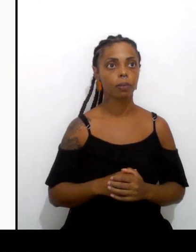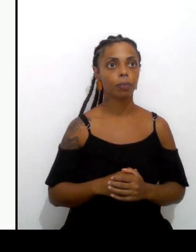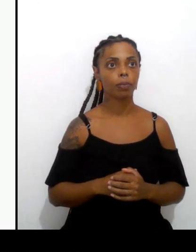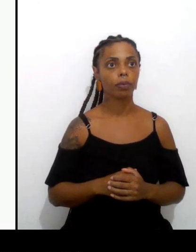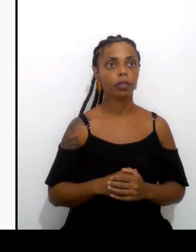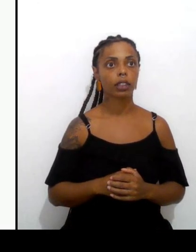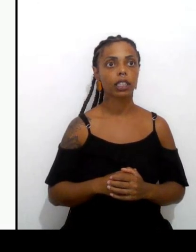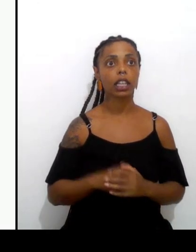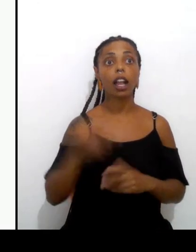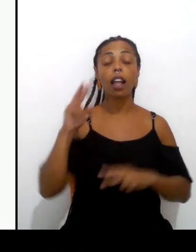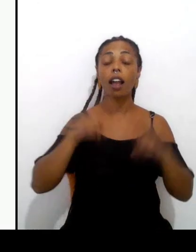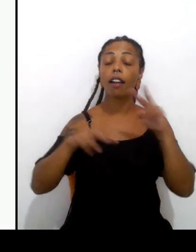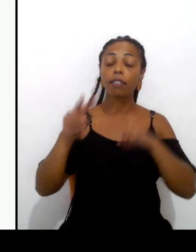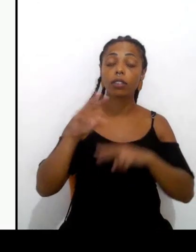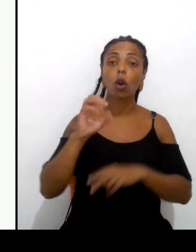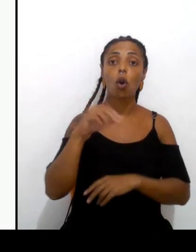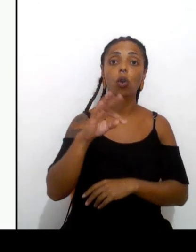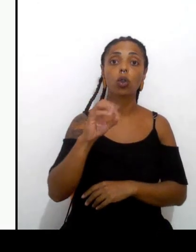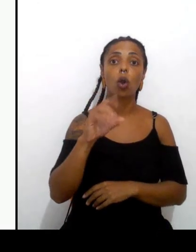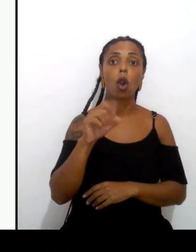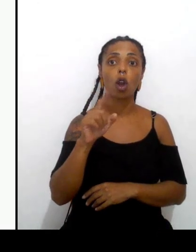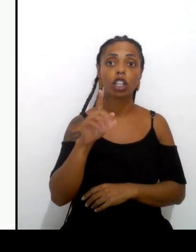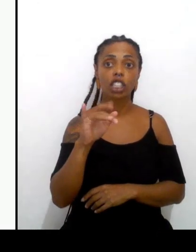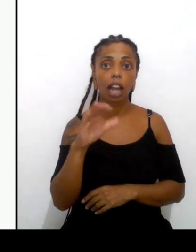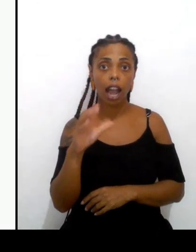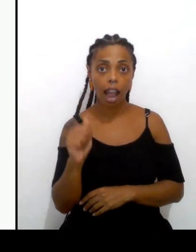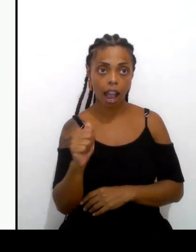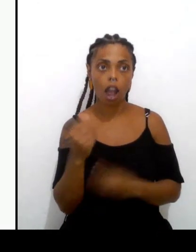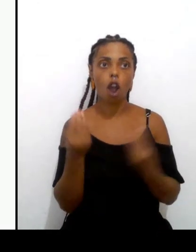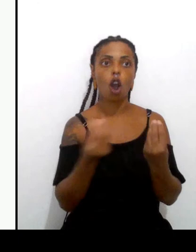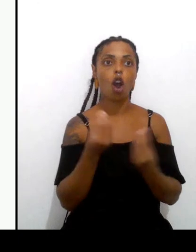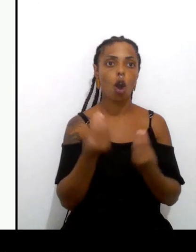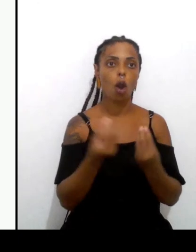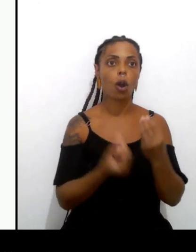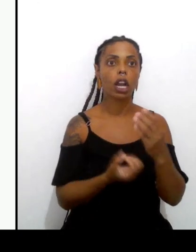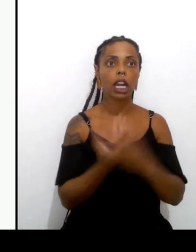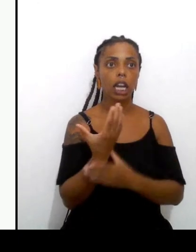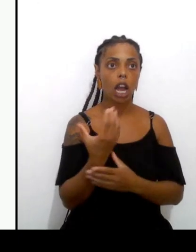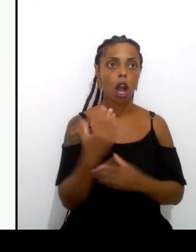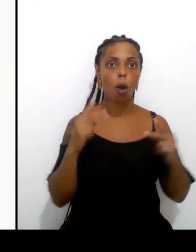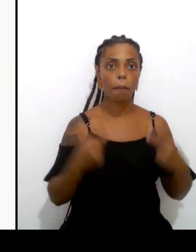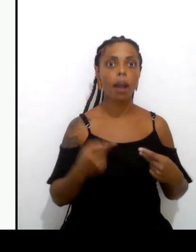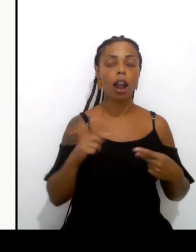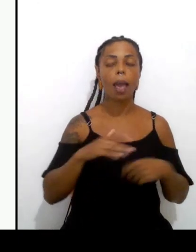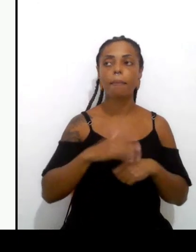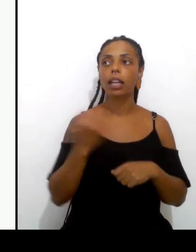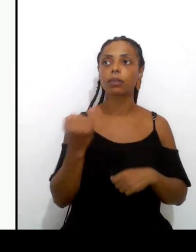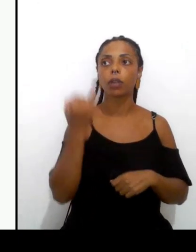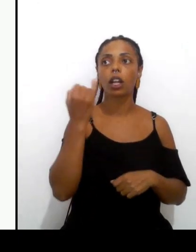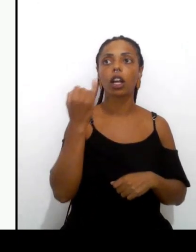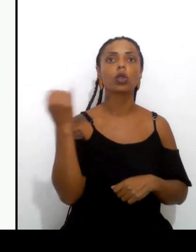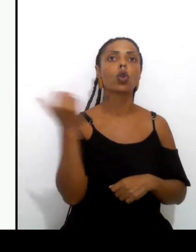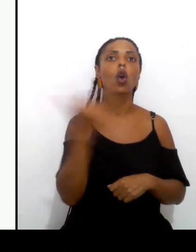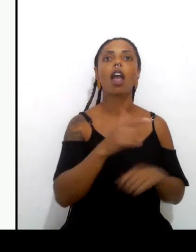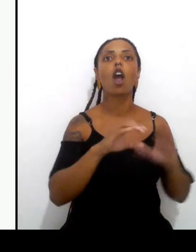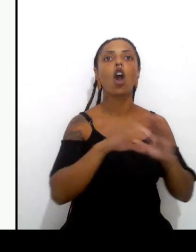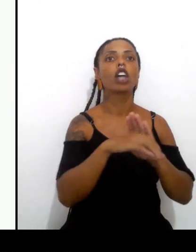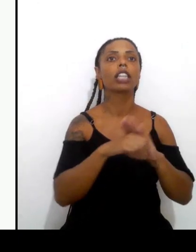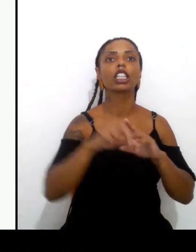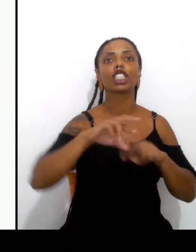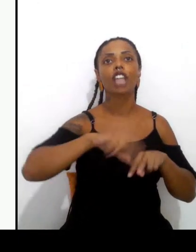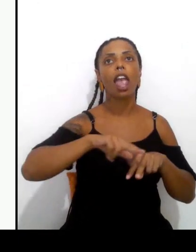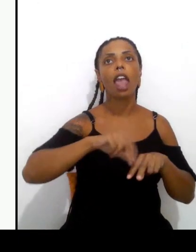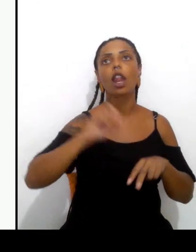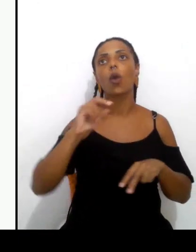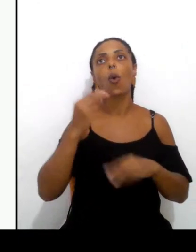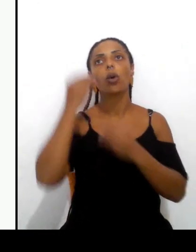se torna então ainda mais fundamental do que conceitos de gênero ou sexualidade